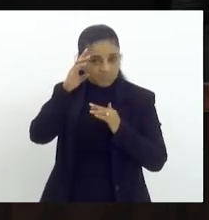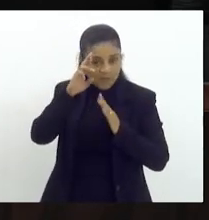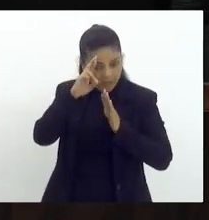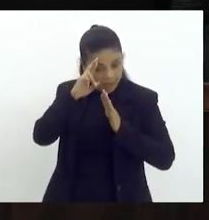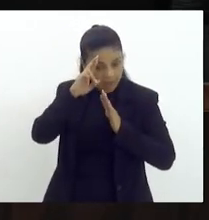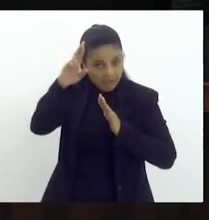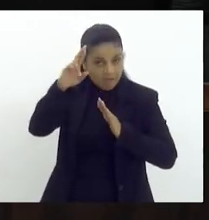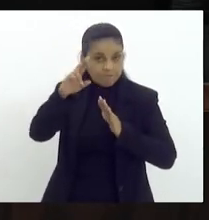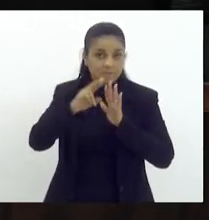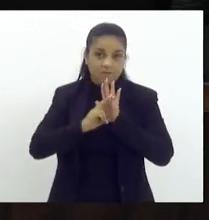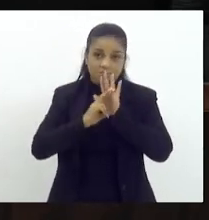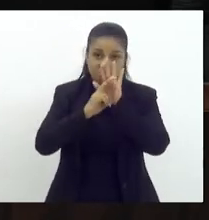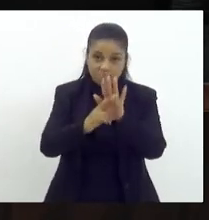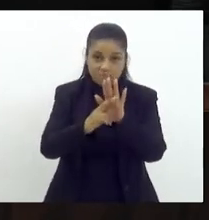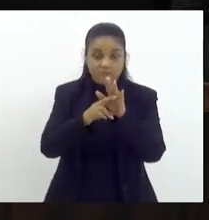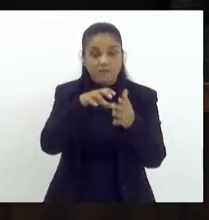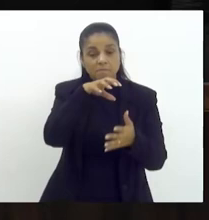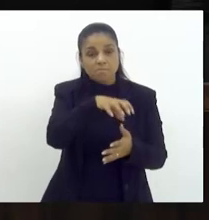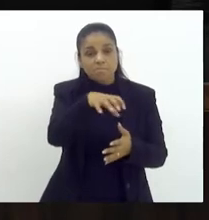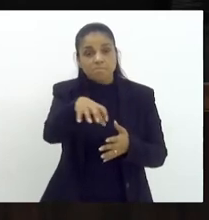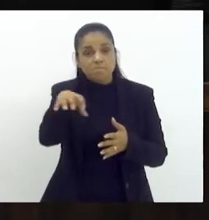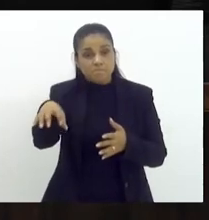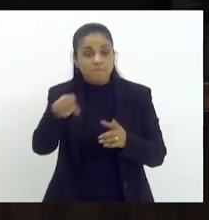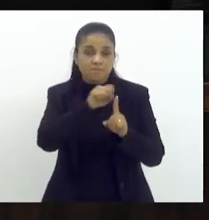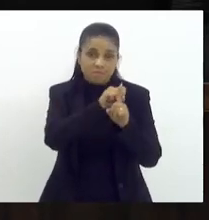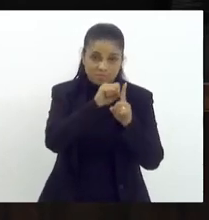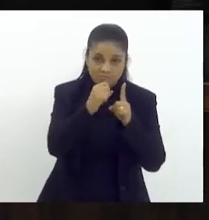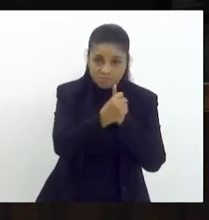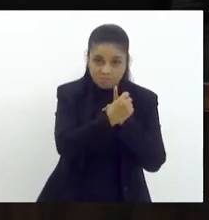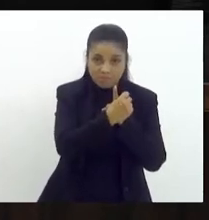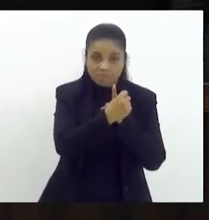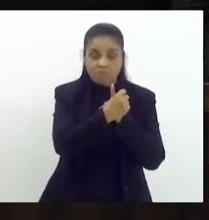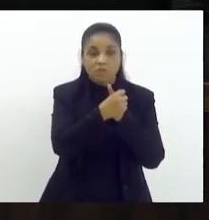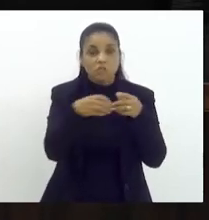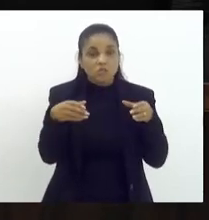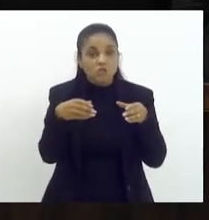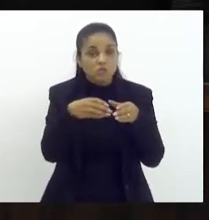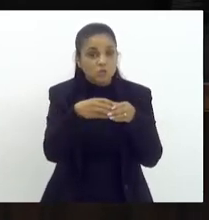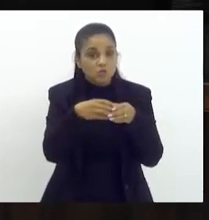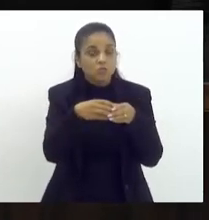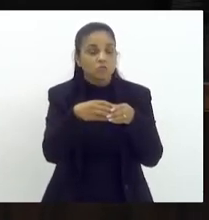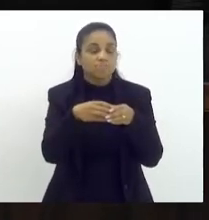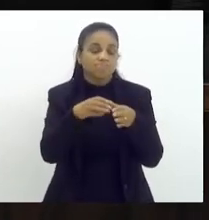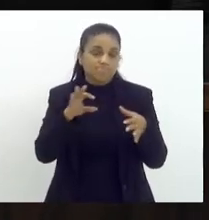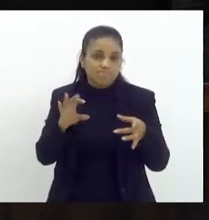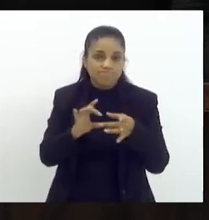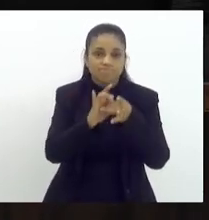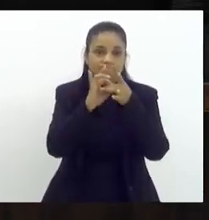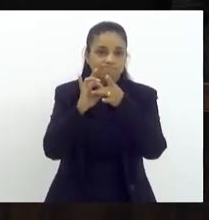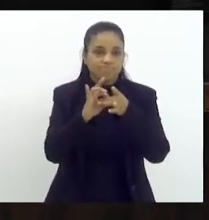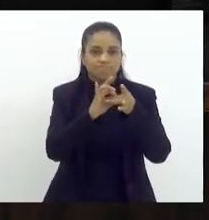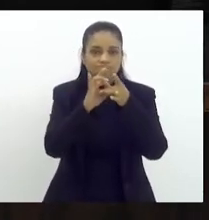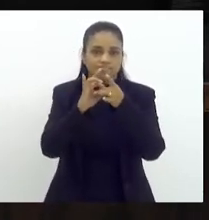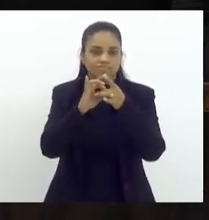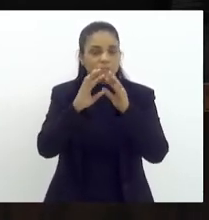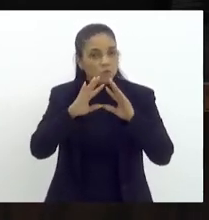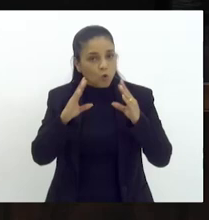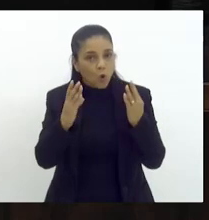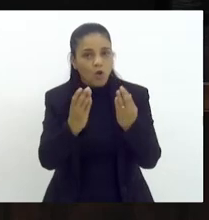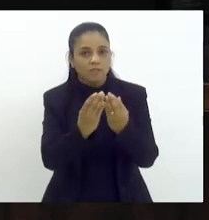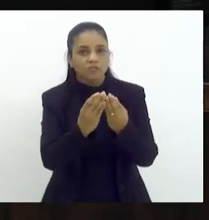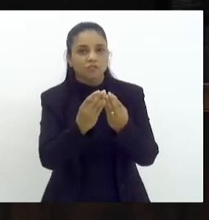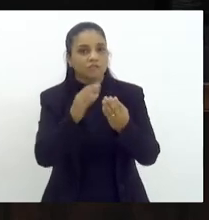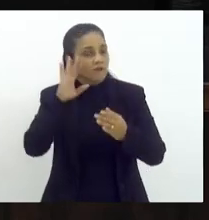cada segmento da sociedade para construirmos de forma conjunta e coletiva as soluções soluções